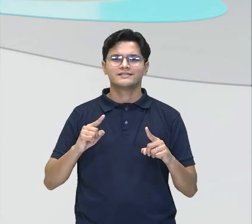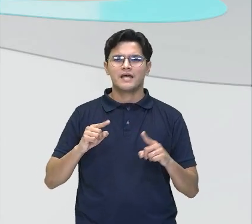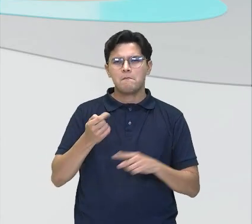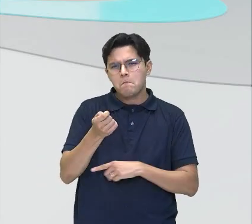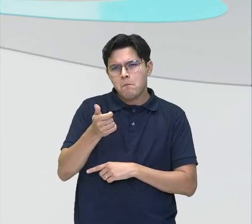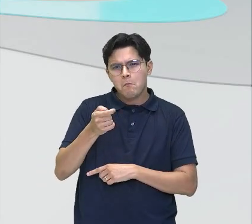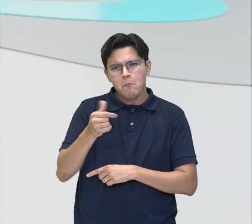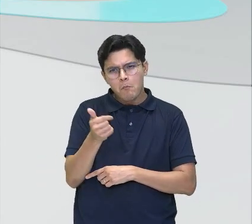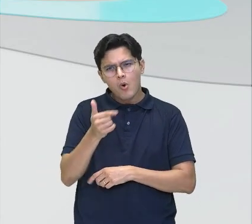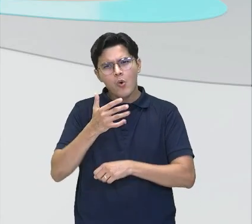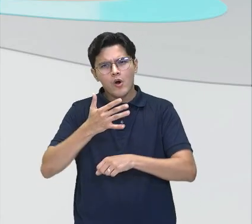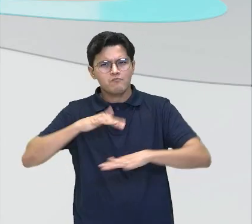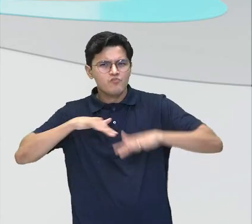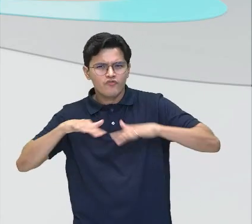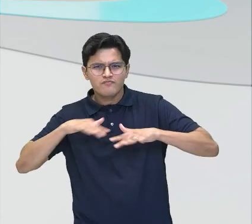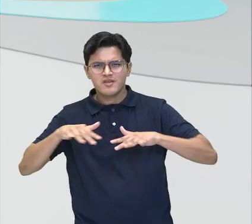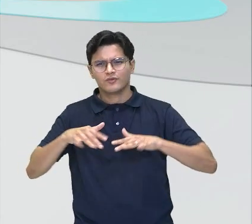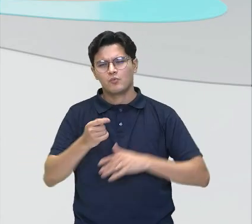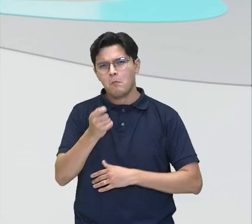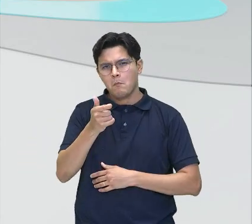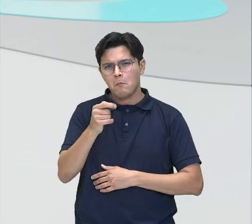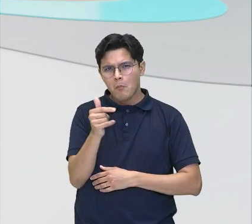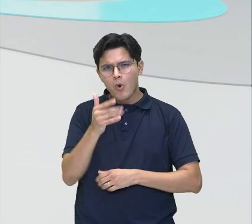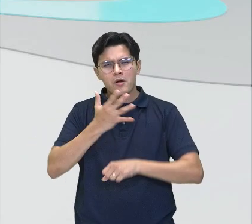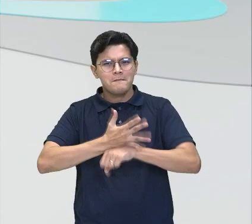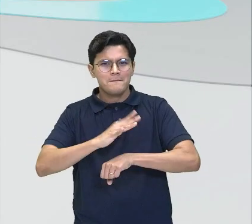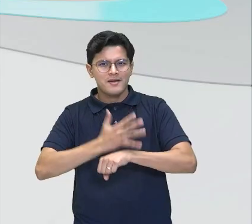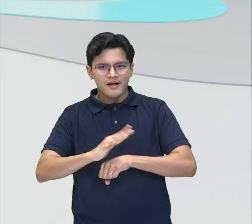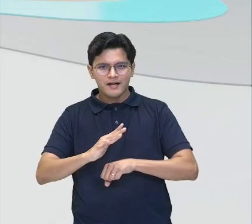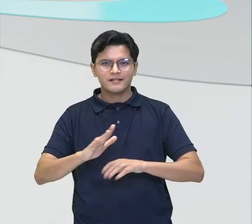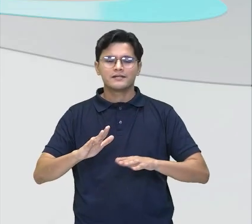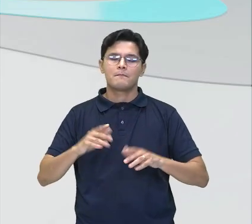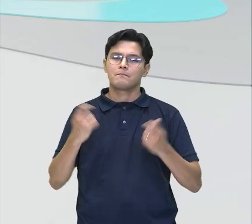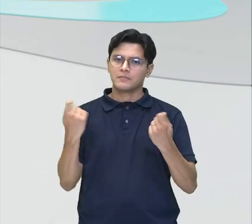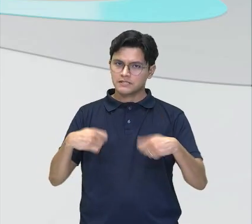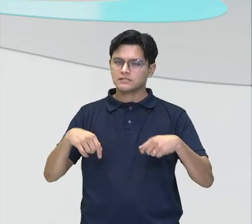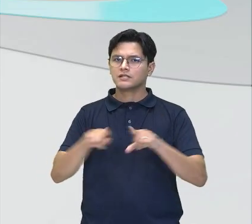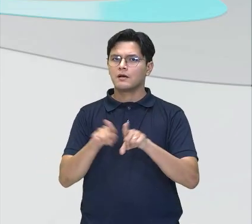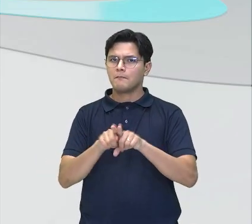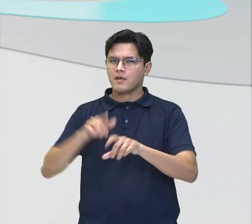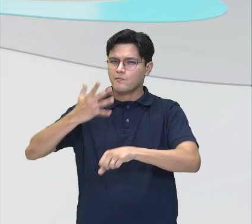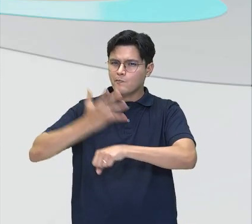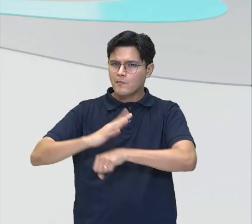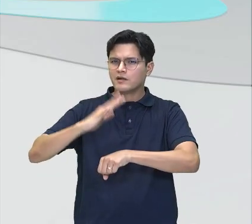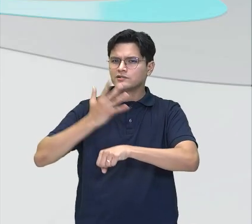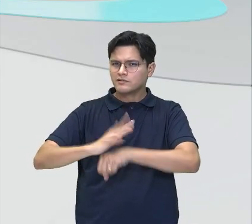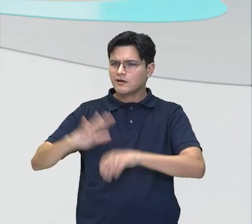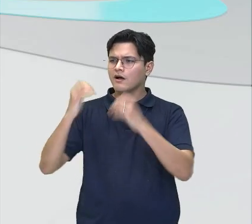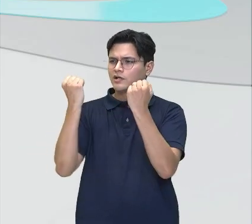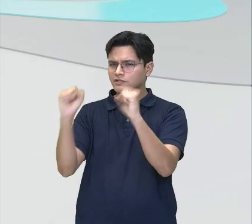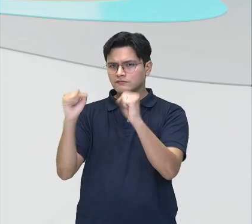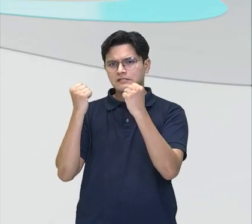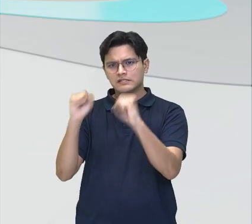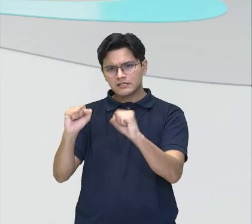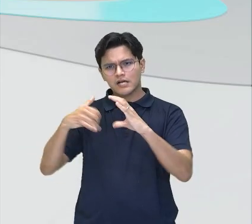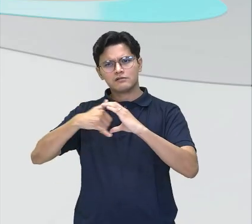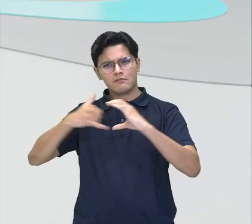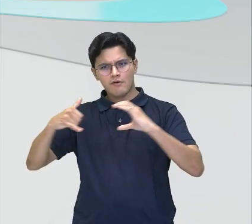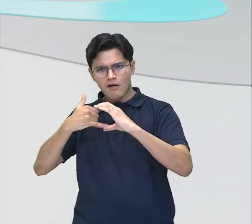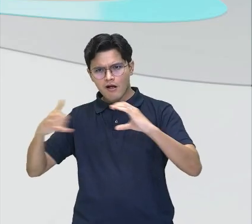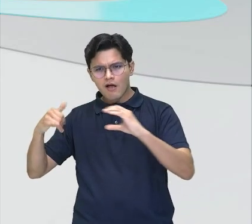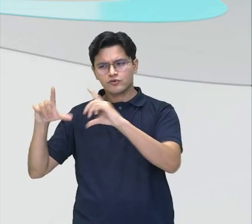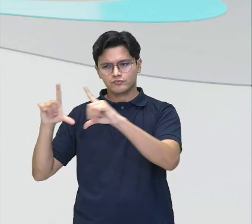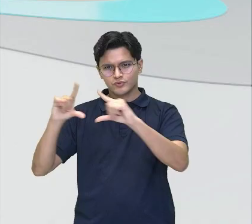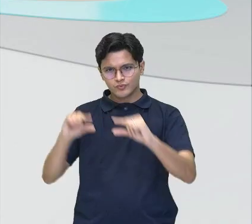que proporcione movimento, que proporcione gasto calórico, para que eu consiga combater o sedentarismo